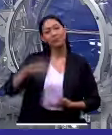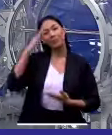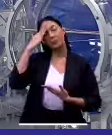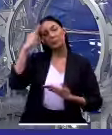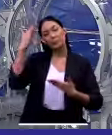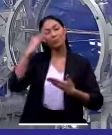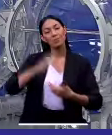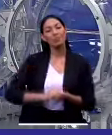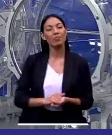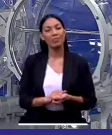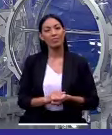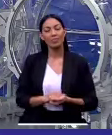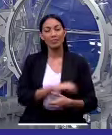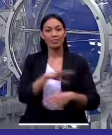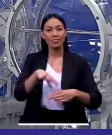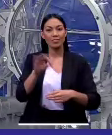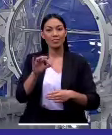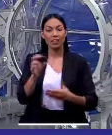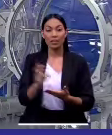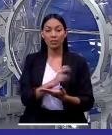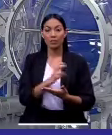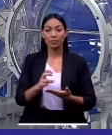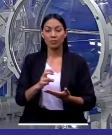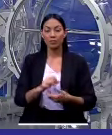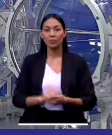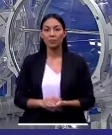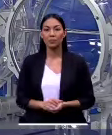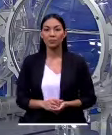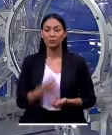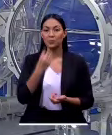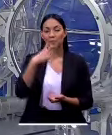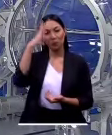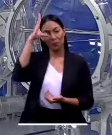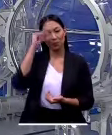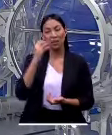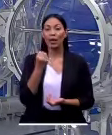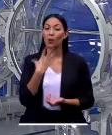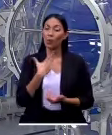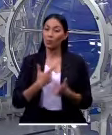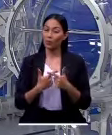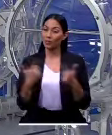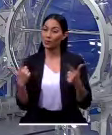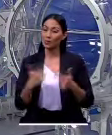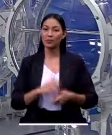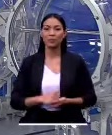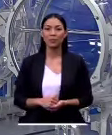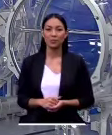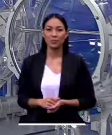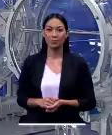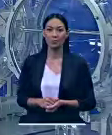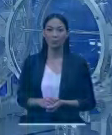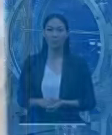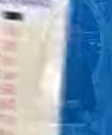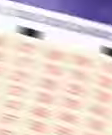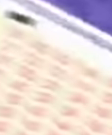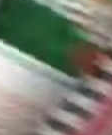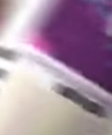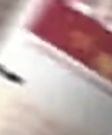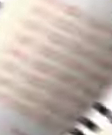Muito obrigada. Esse foi o sorteio da Quina. Eu vou ficando por aqui. Uma boa noite e boa sorte.